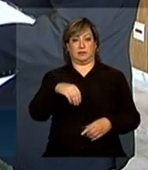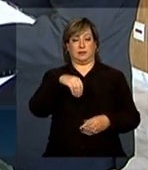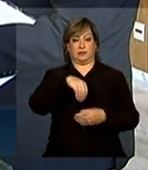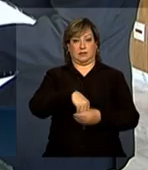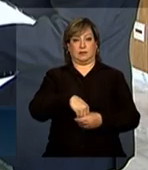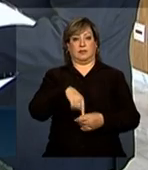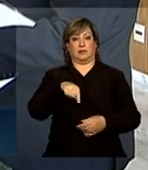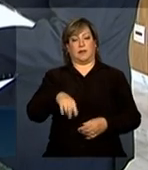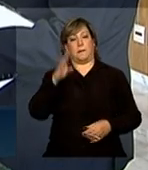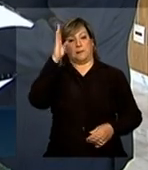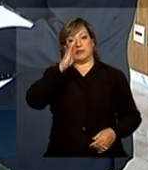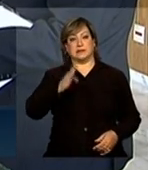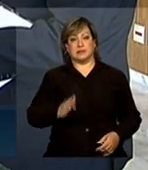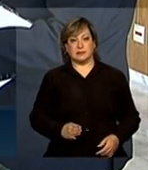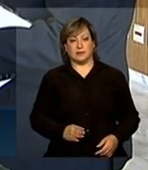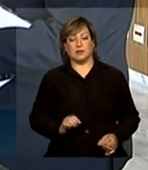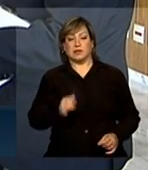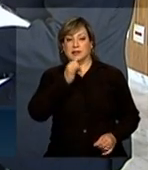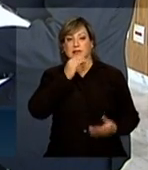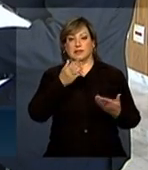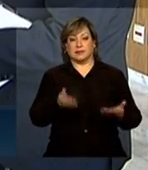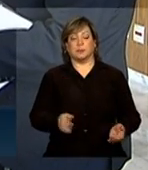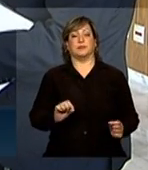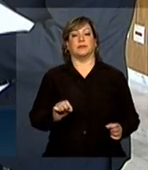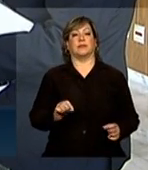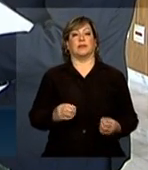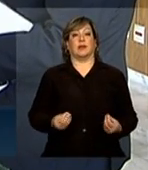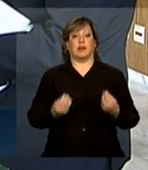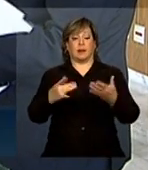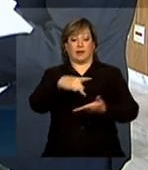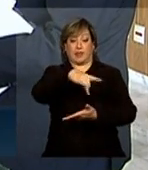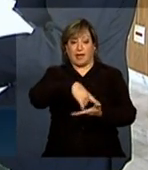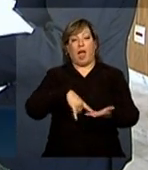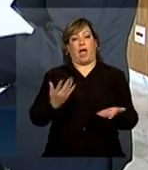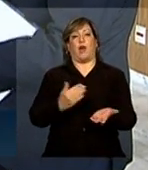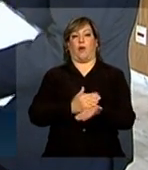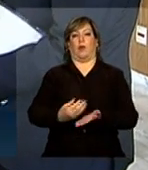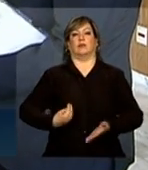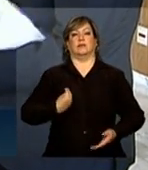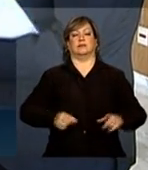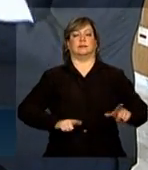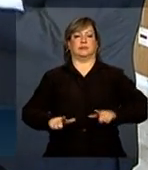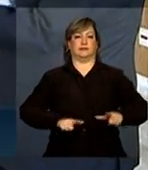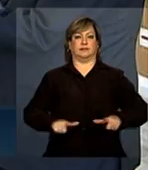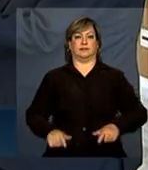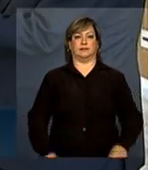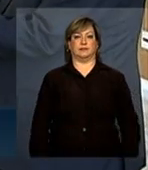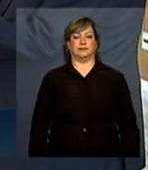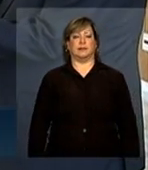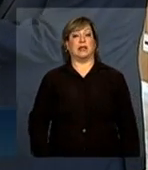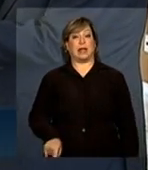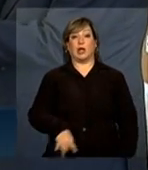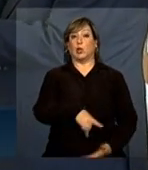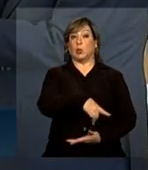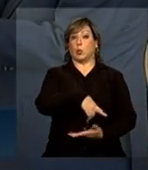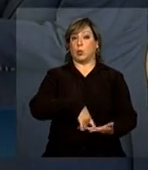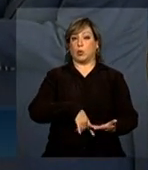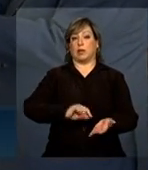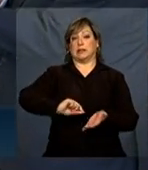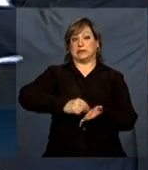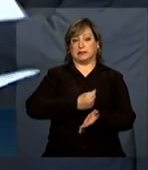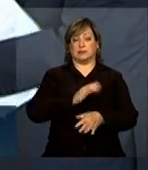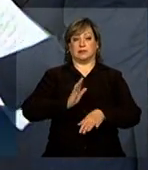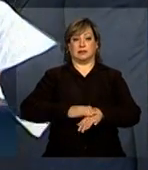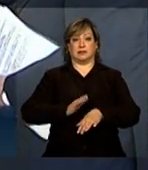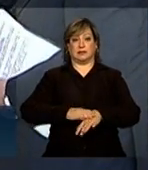acreditado, né, neste caso o Brasil, a partir da entrega de suas cartas credenciais. É um documento